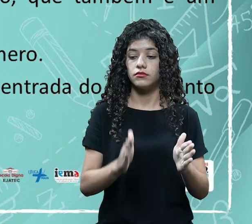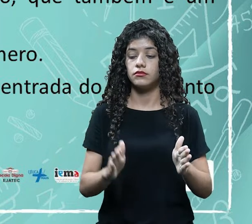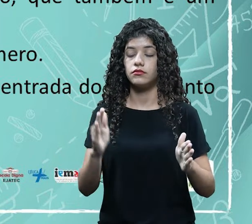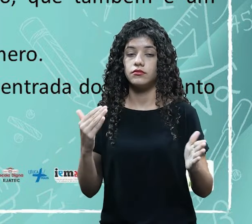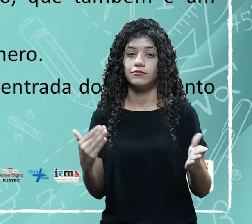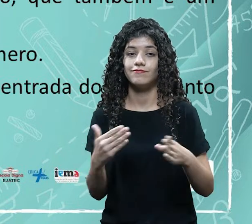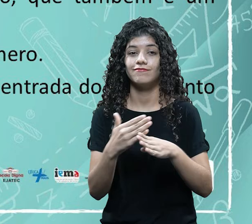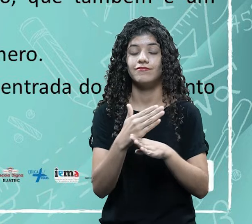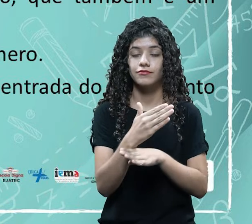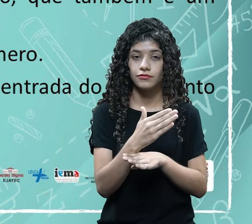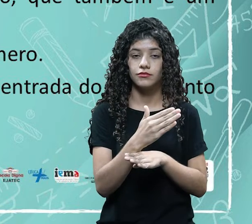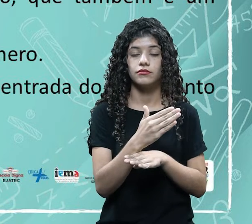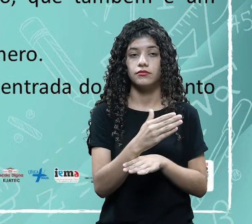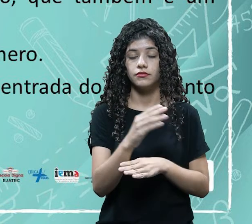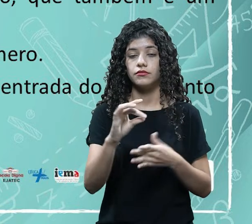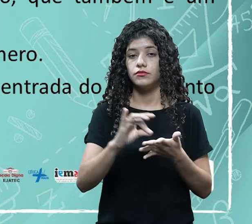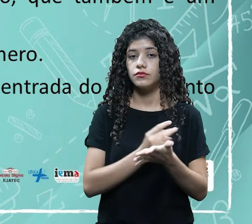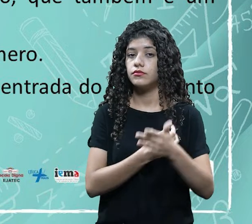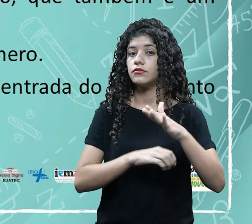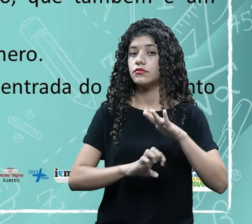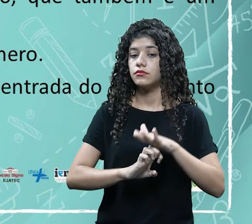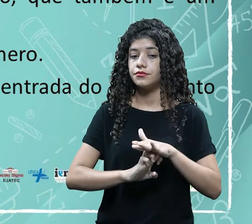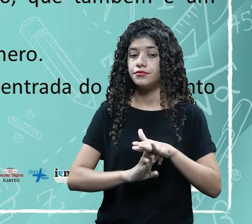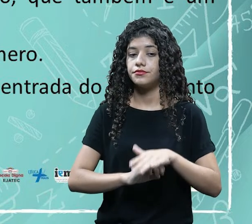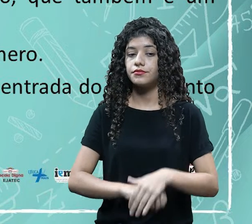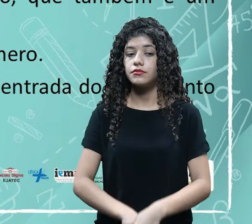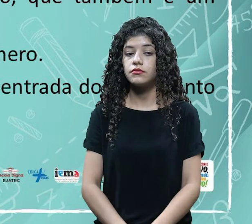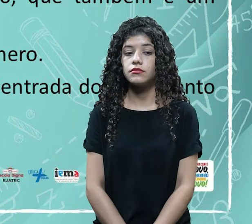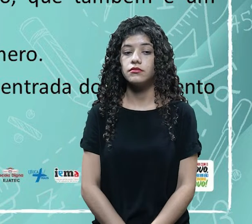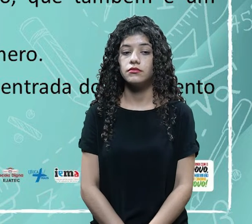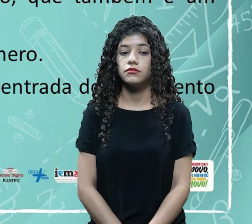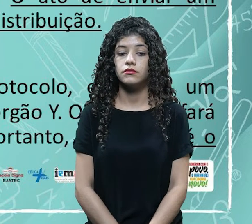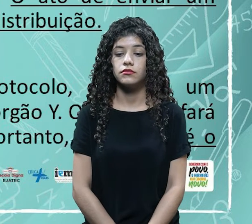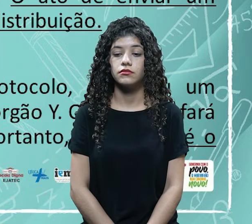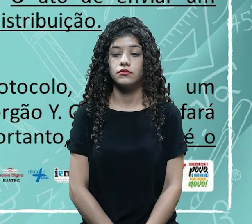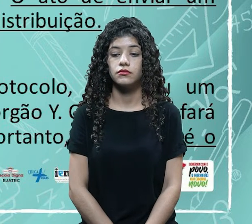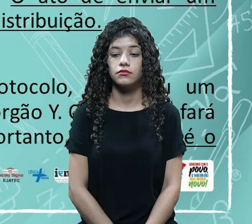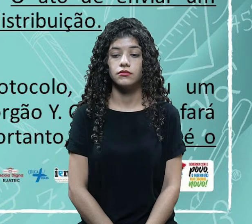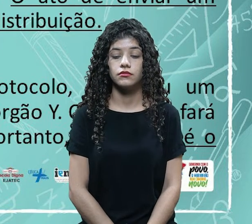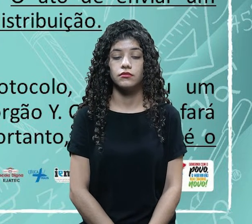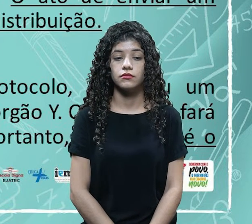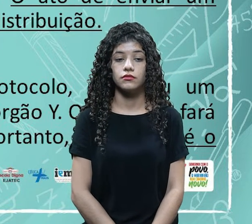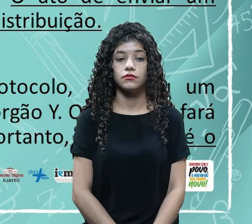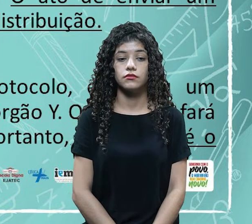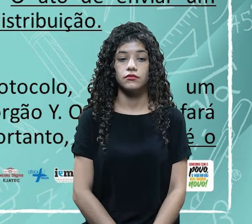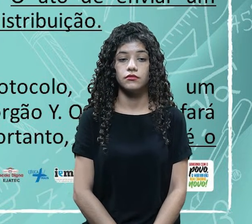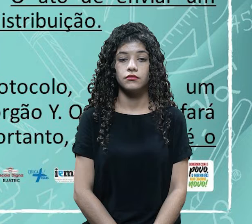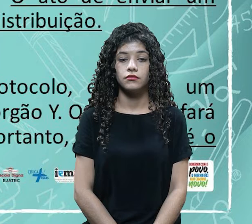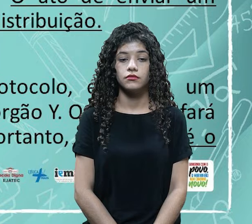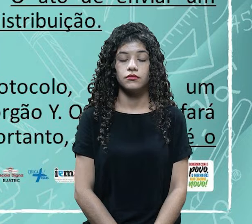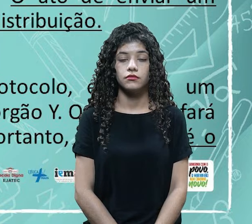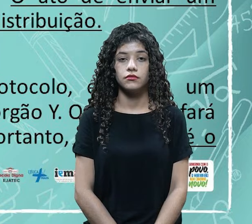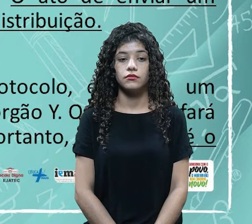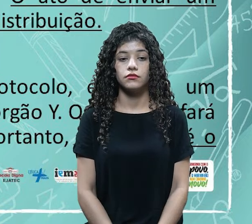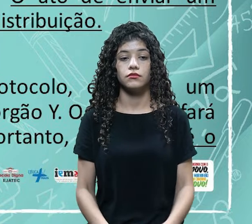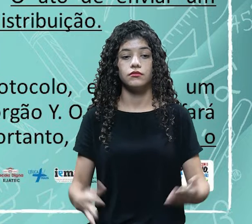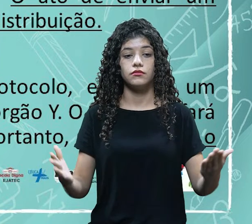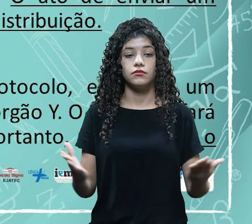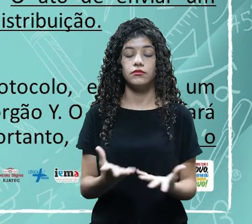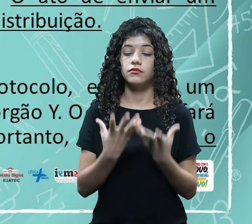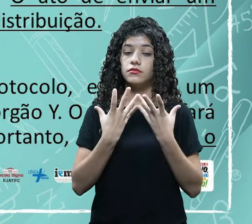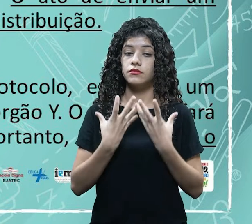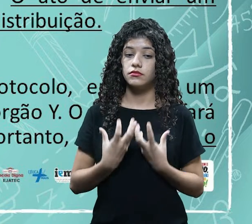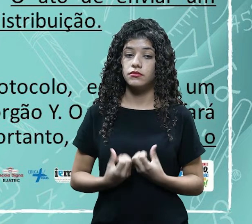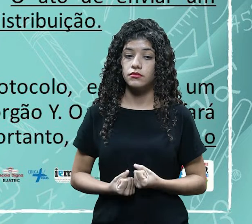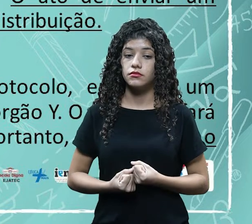ordem de entrada do documento na instituição, tá bom? Bom, já que o documento ele